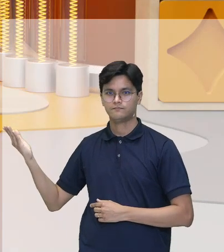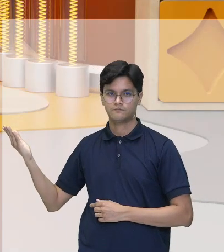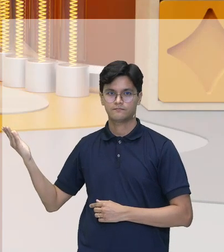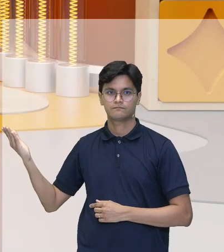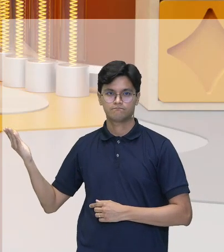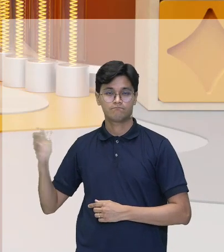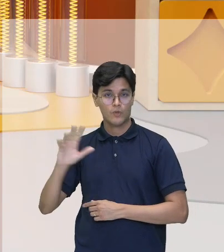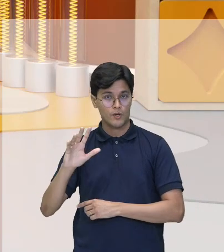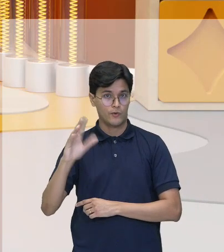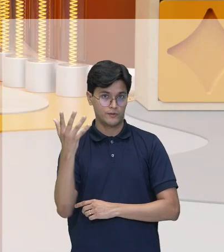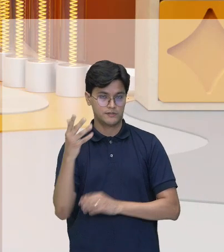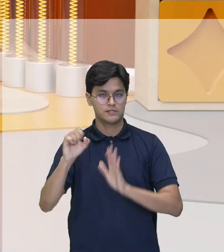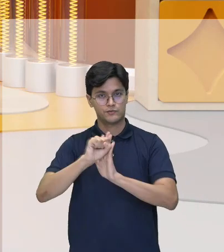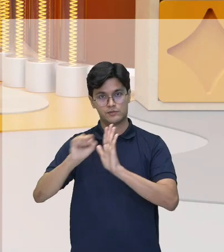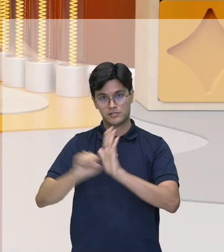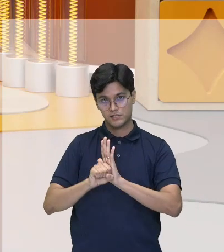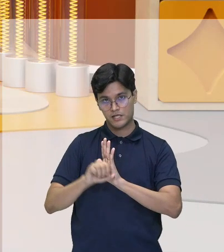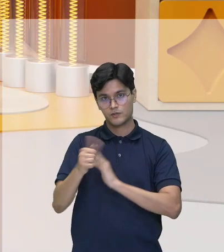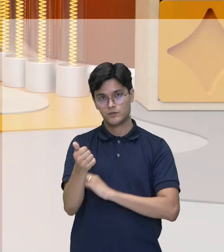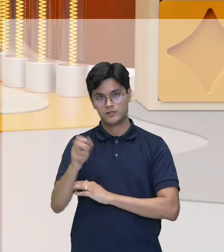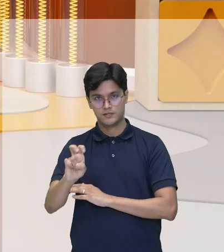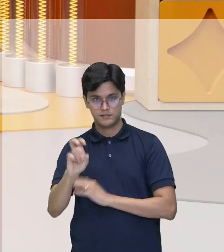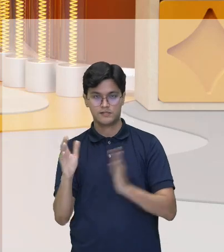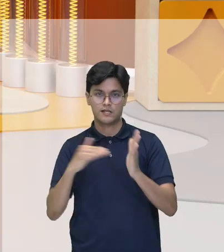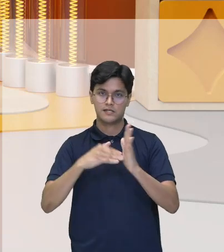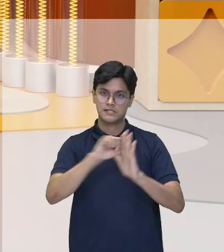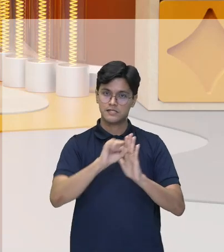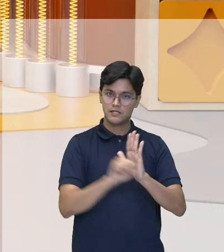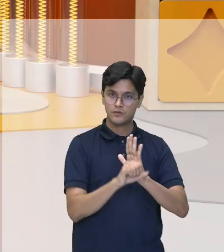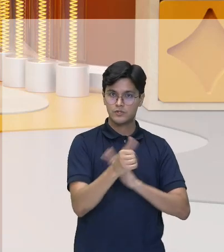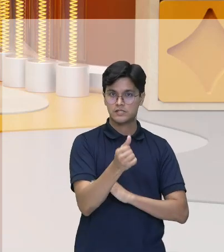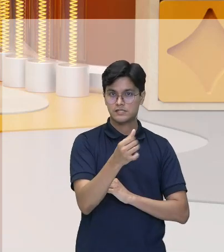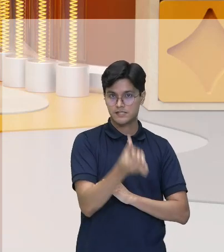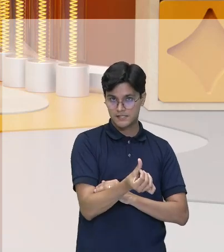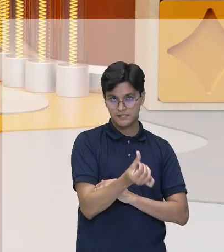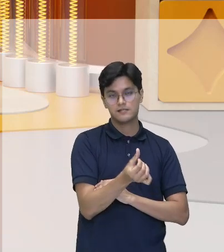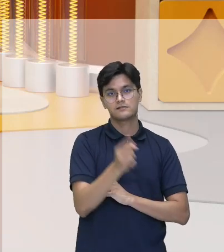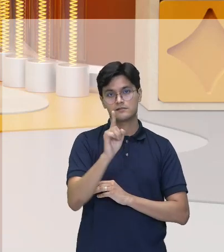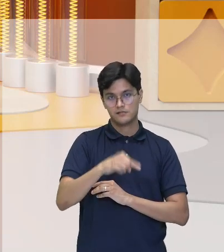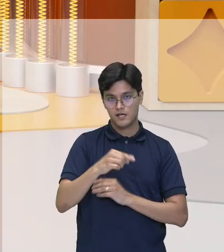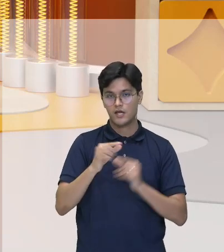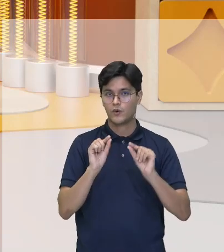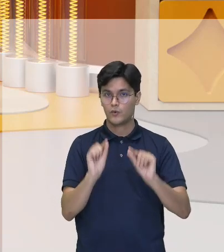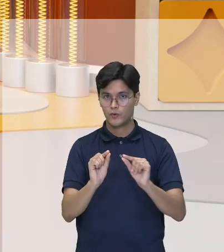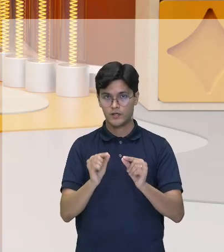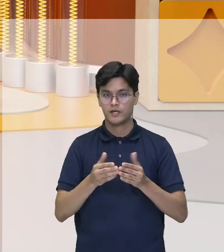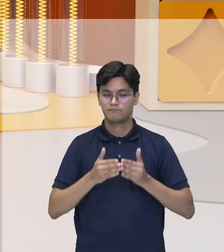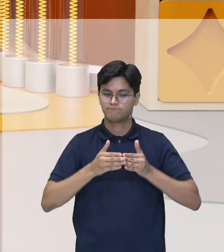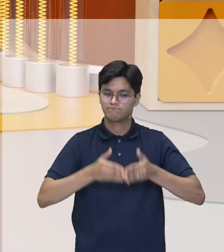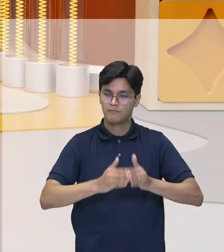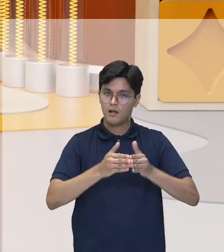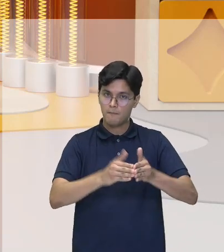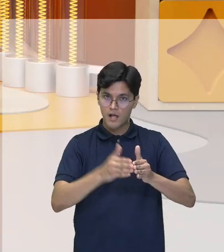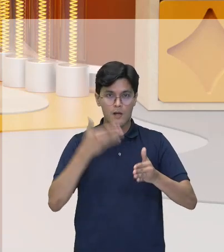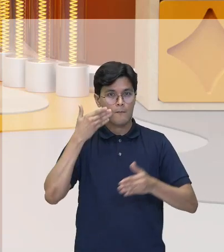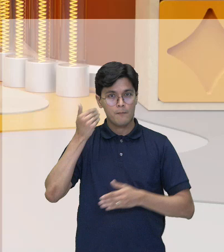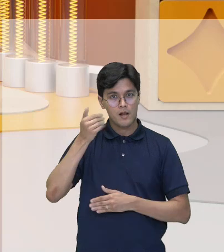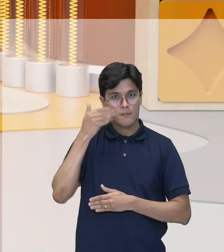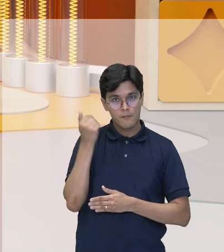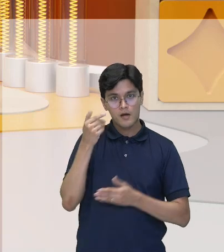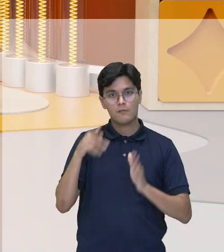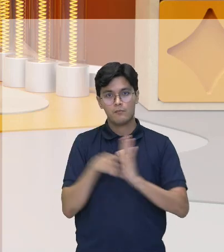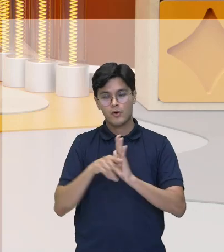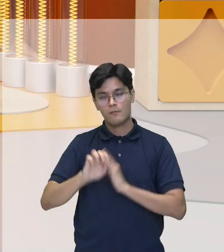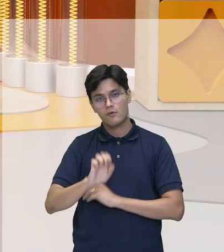significativa mudança nas estruturas de governo da época, caracterizado pelo poder centralizado nas mãos de